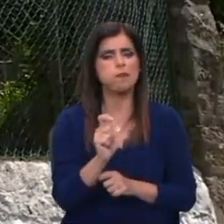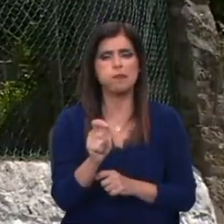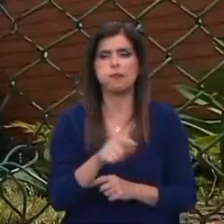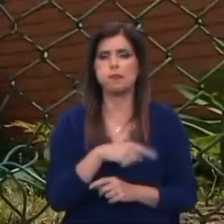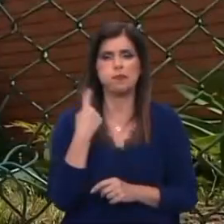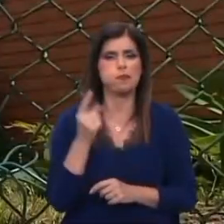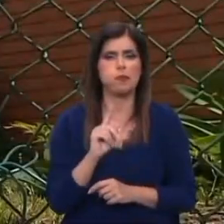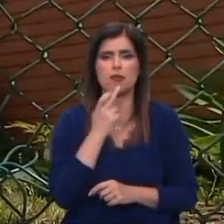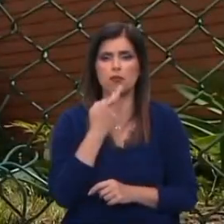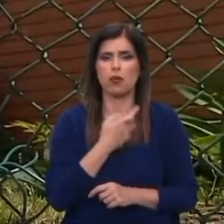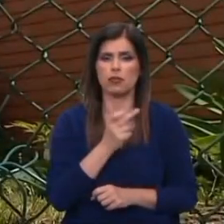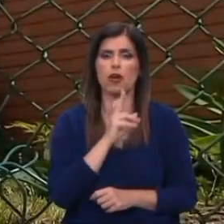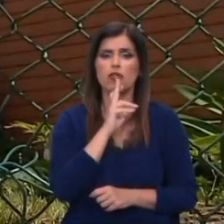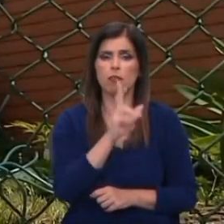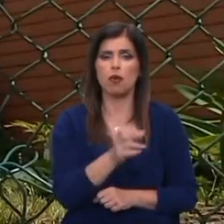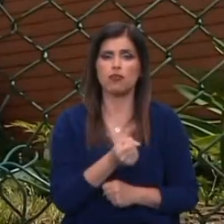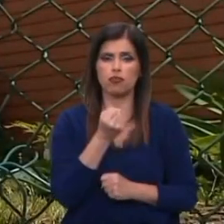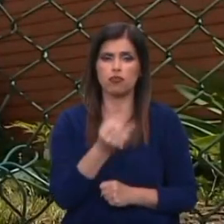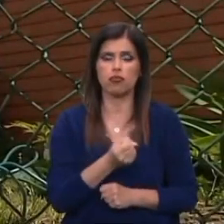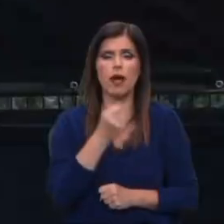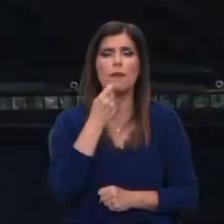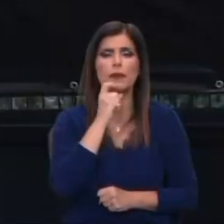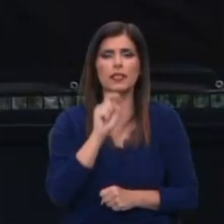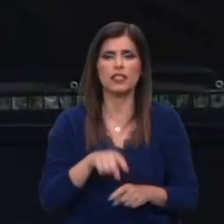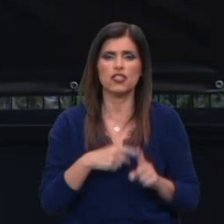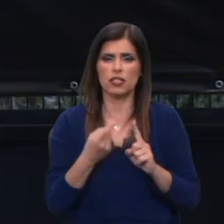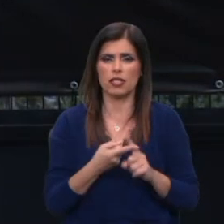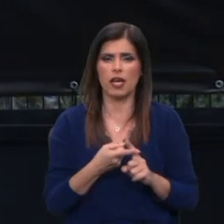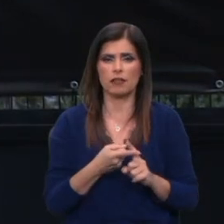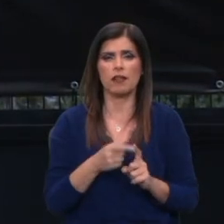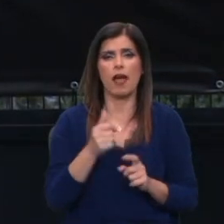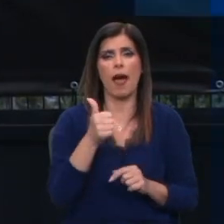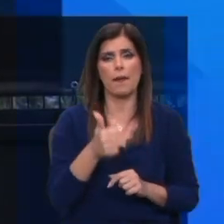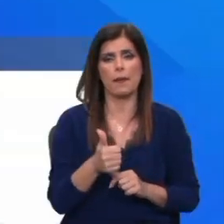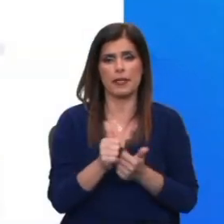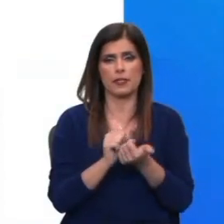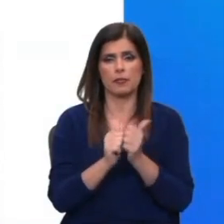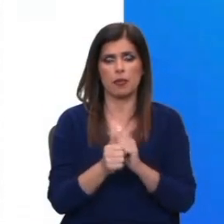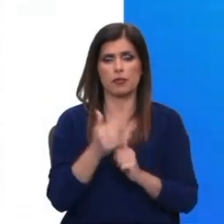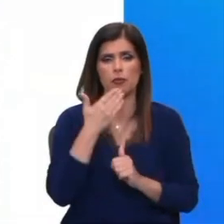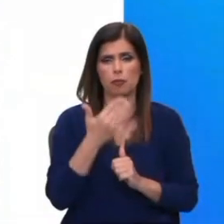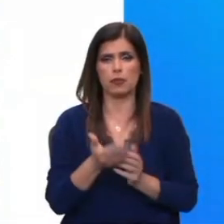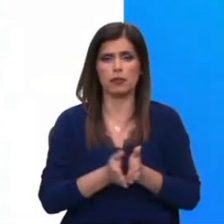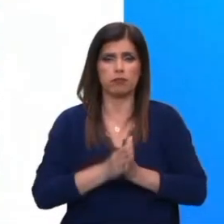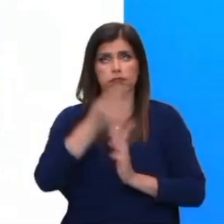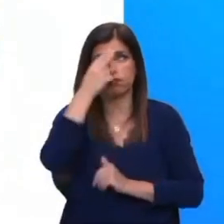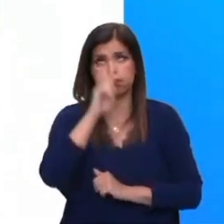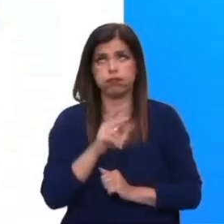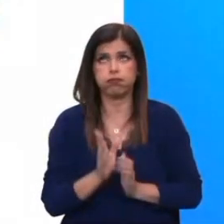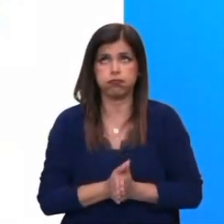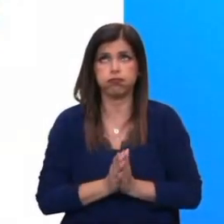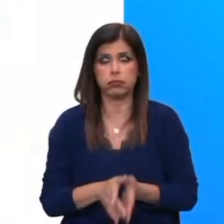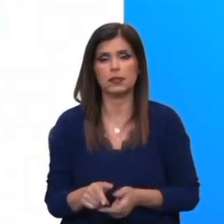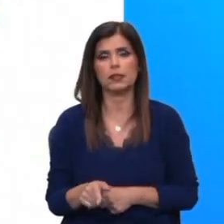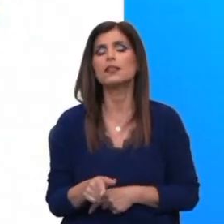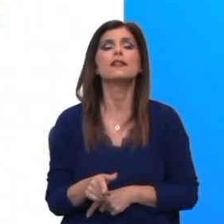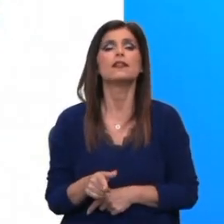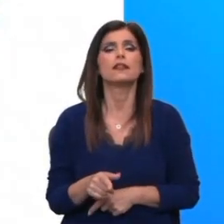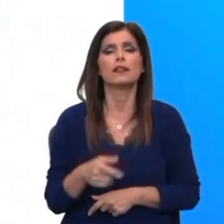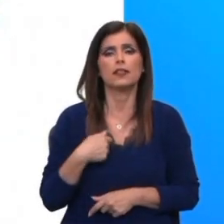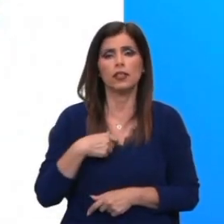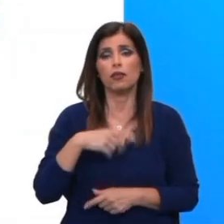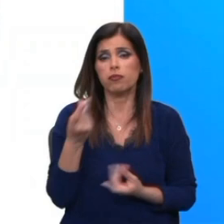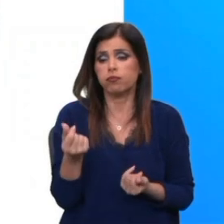ficaram sem resposta. Em abril deste ano chegou à B-Sports um apelo quase desesperado. Lembro que não